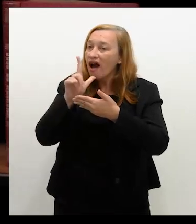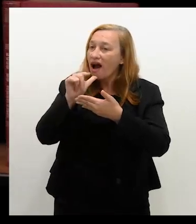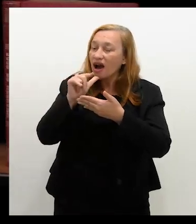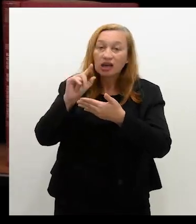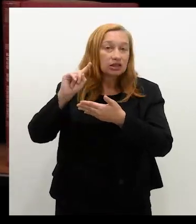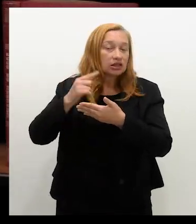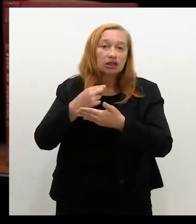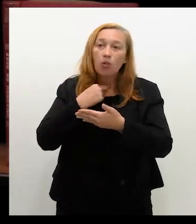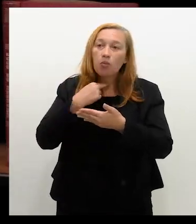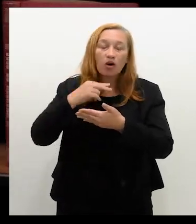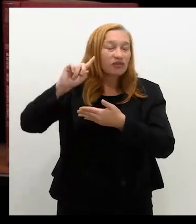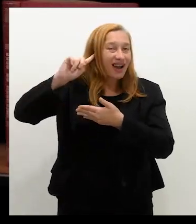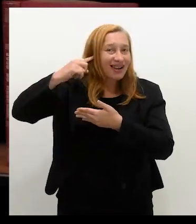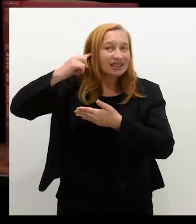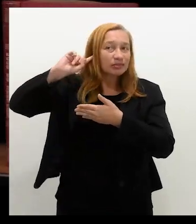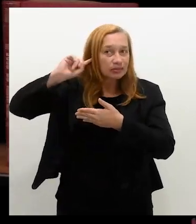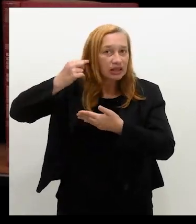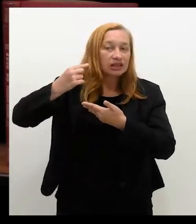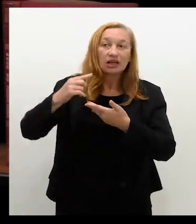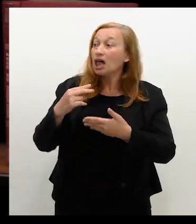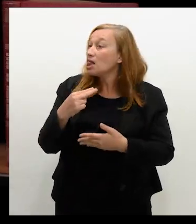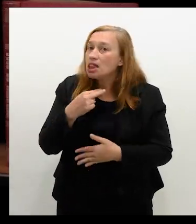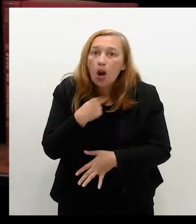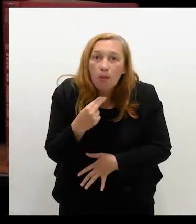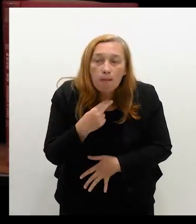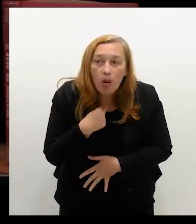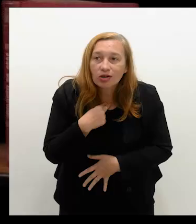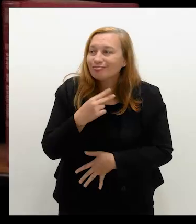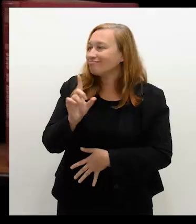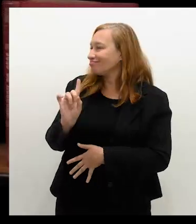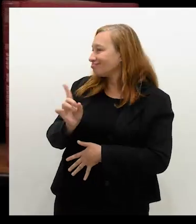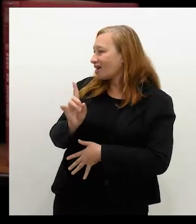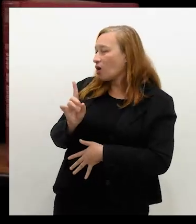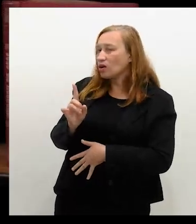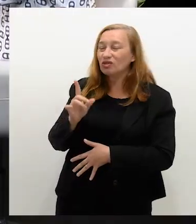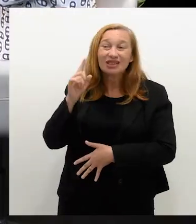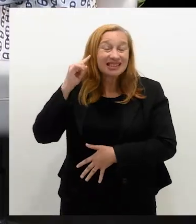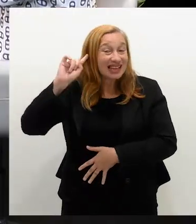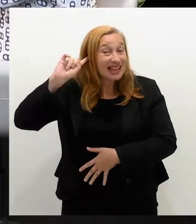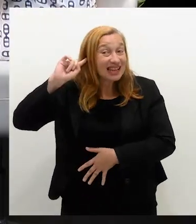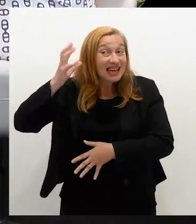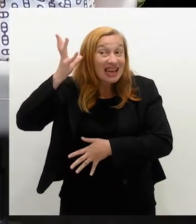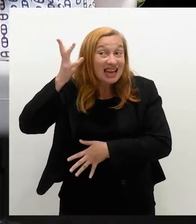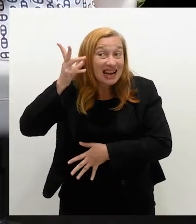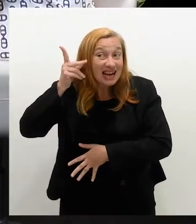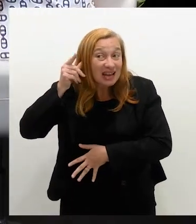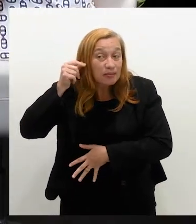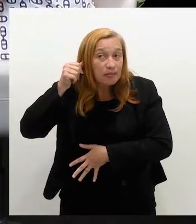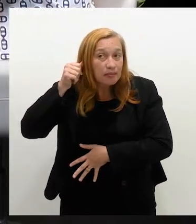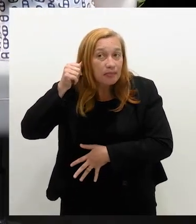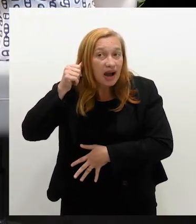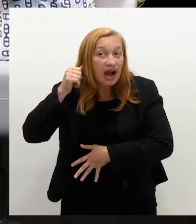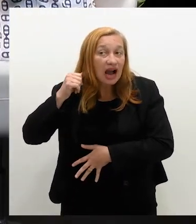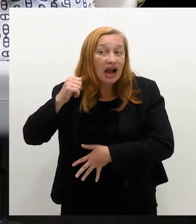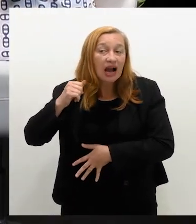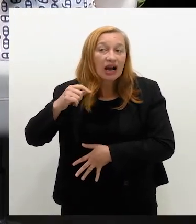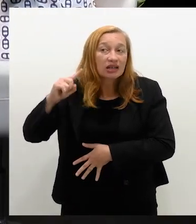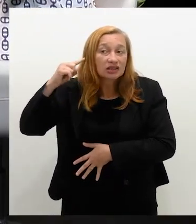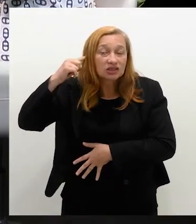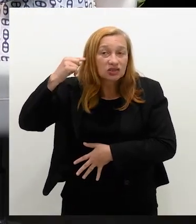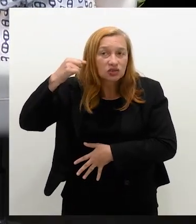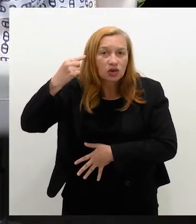cera toda hora, enfim. Peraí, mas isso... não ficar retirando? Não então, ficar esse negócio de limpar as orelhas, vai limpar a orelha, menino, que tira o